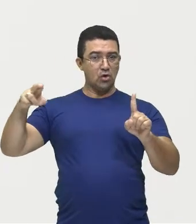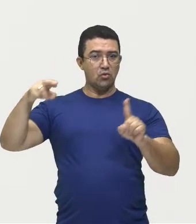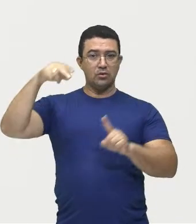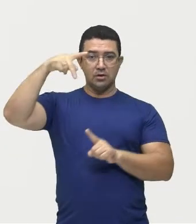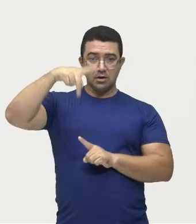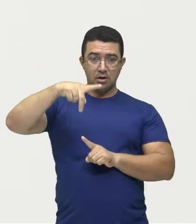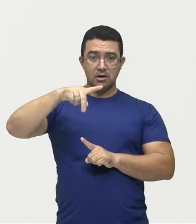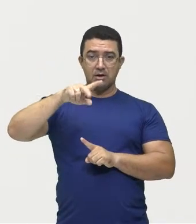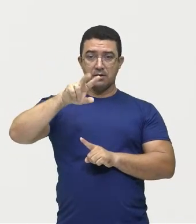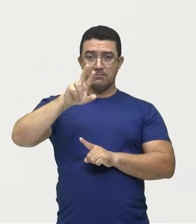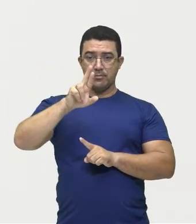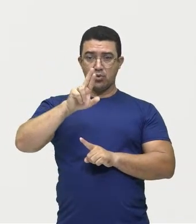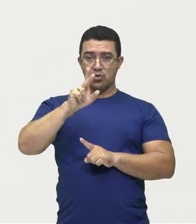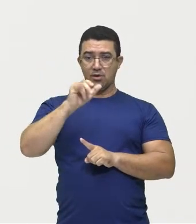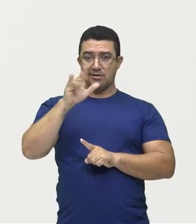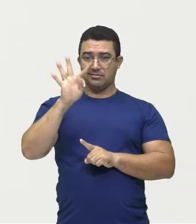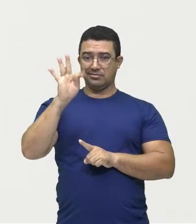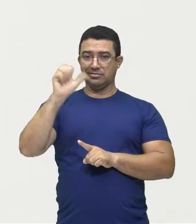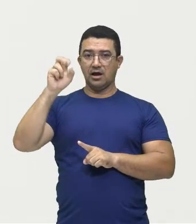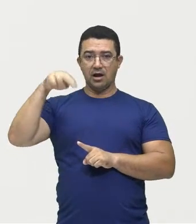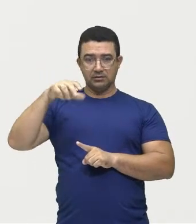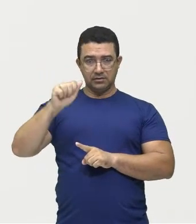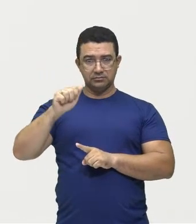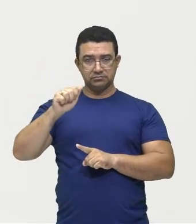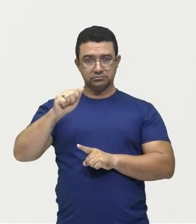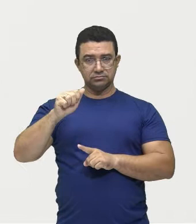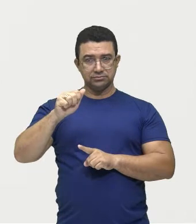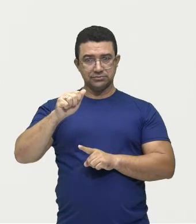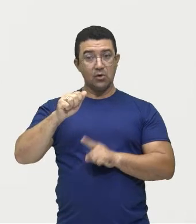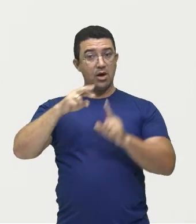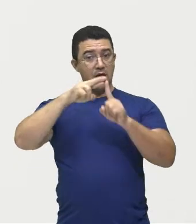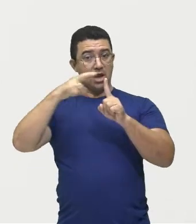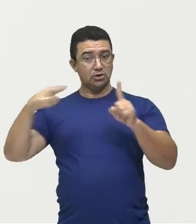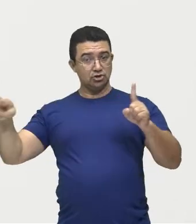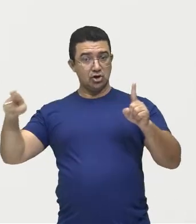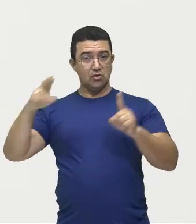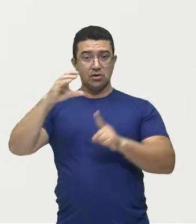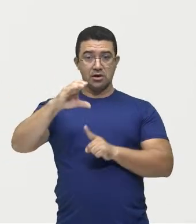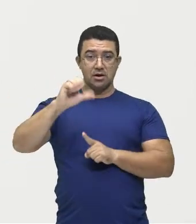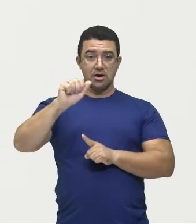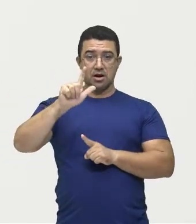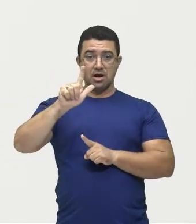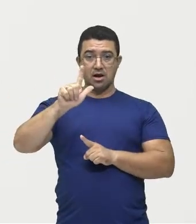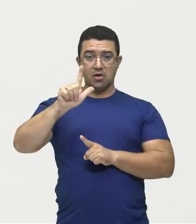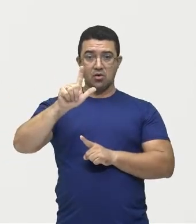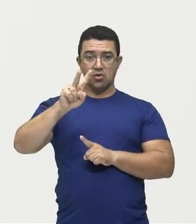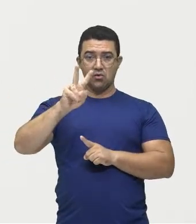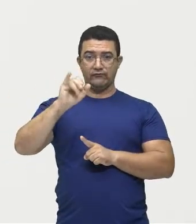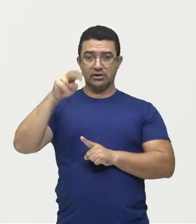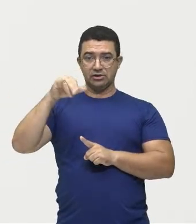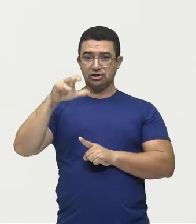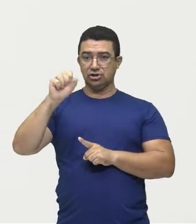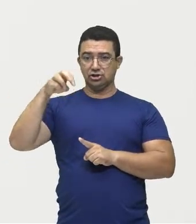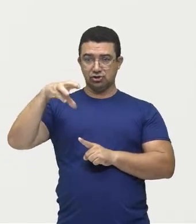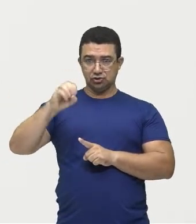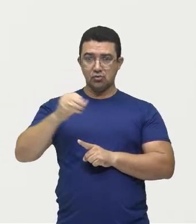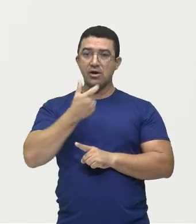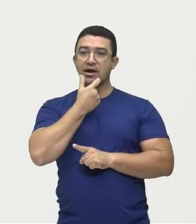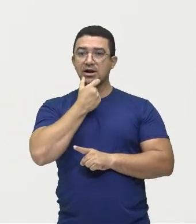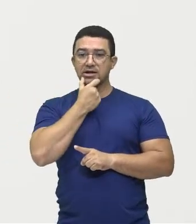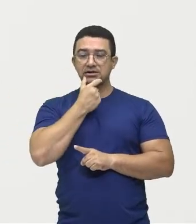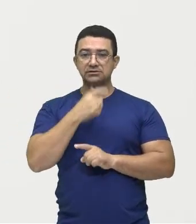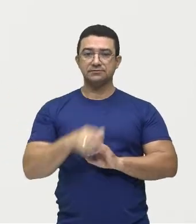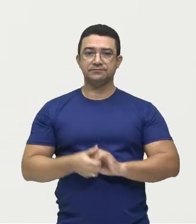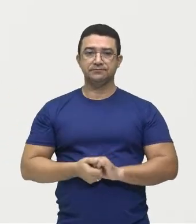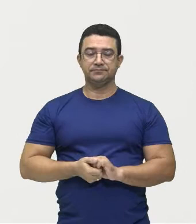que alguns dos chamados pioneiros, primeiros colonizadores da América do Norte, do que viria a ser as 13 colônias